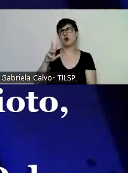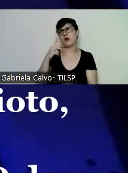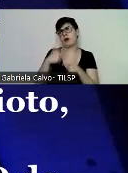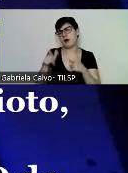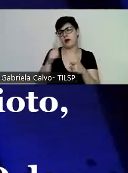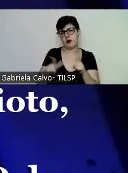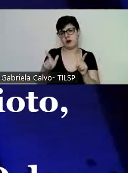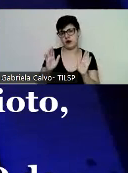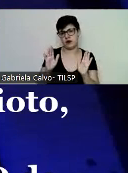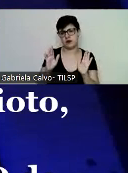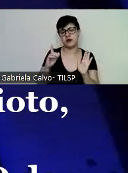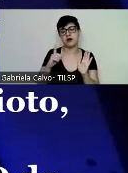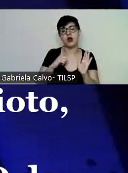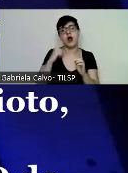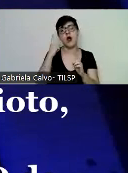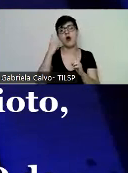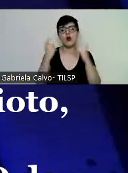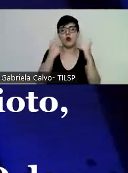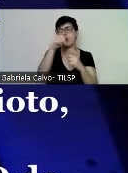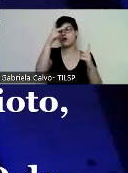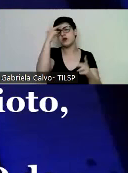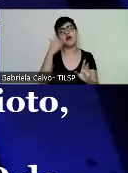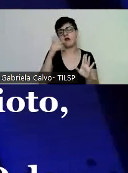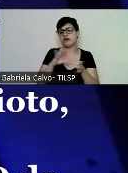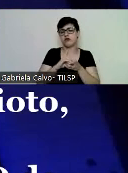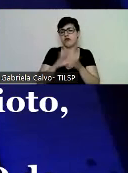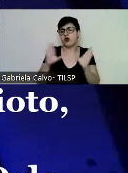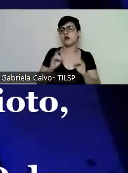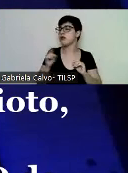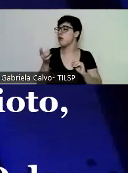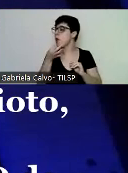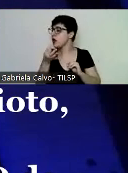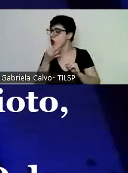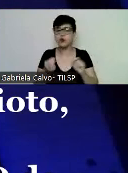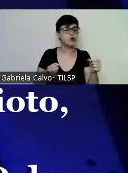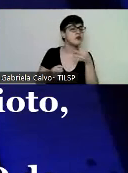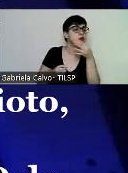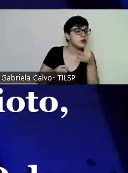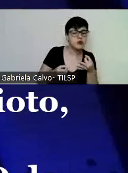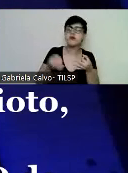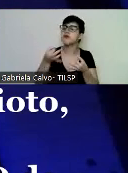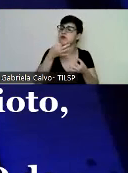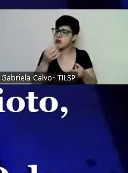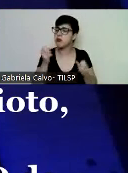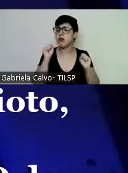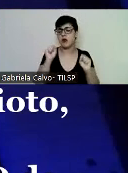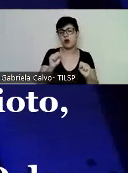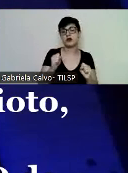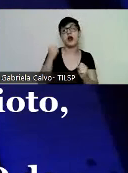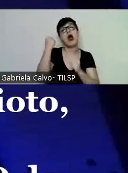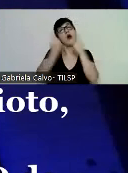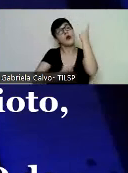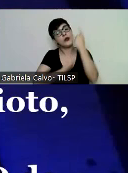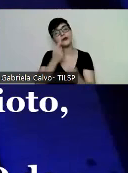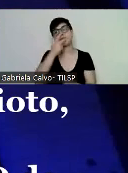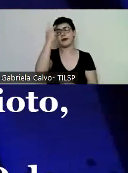víamos isso como um momento mesmo de exercício da democracia em que as pessoas queriam ser escutadas se colocarem e se